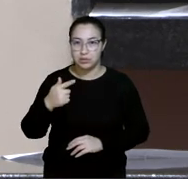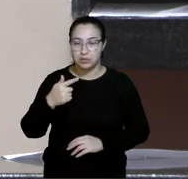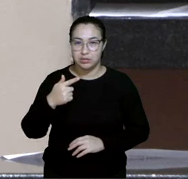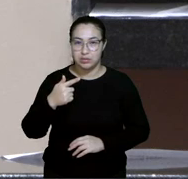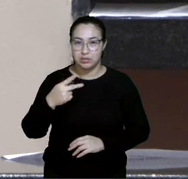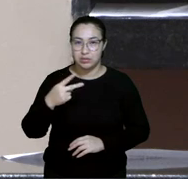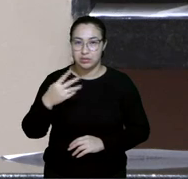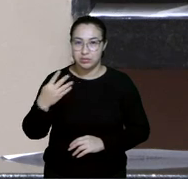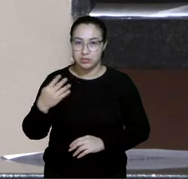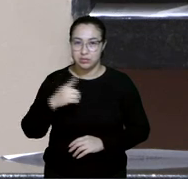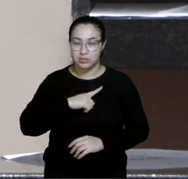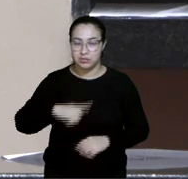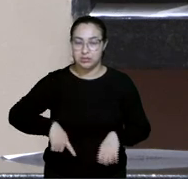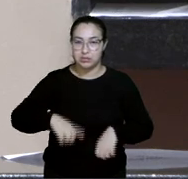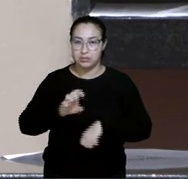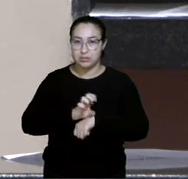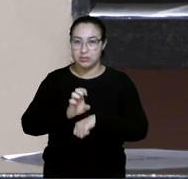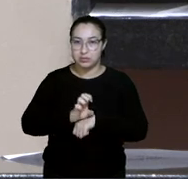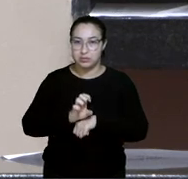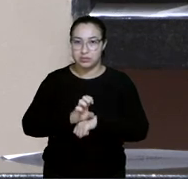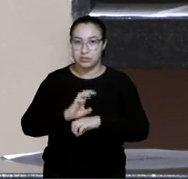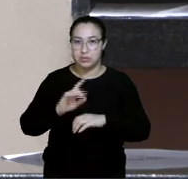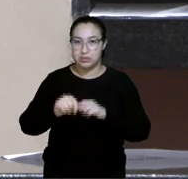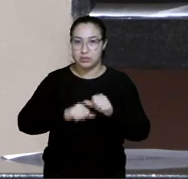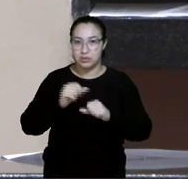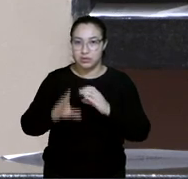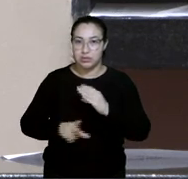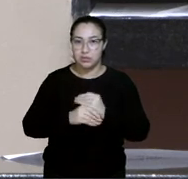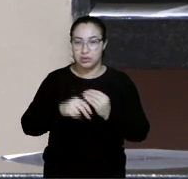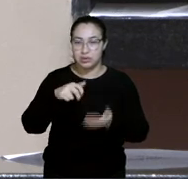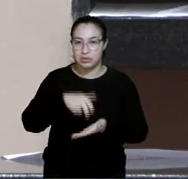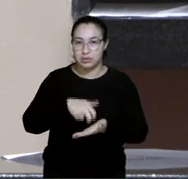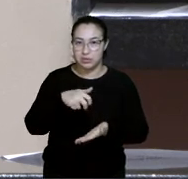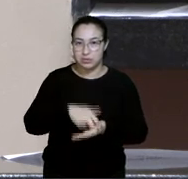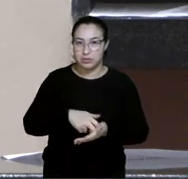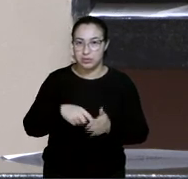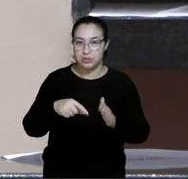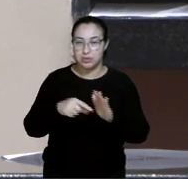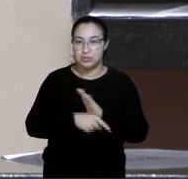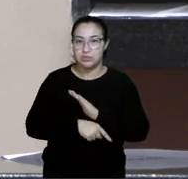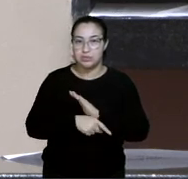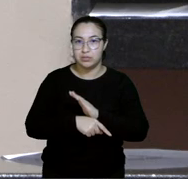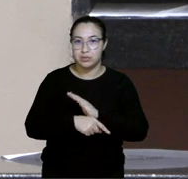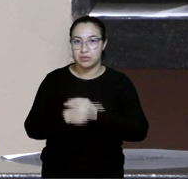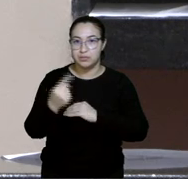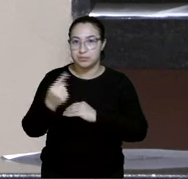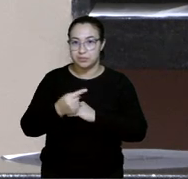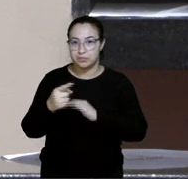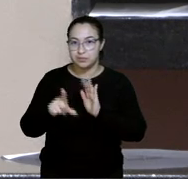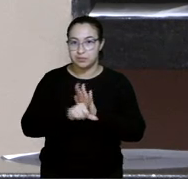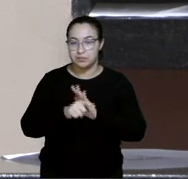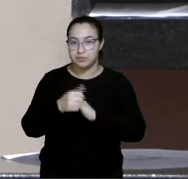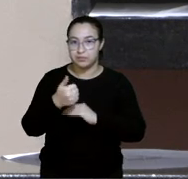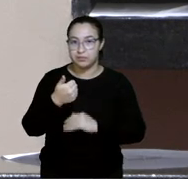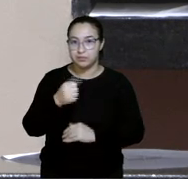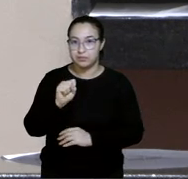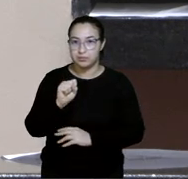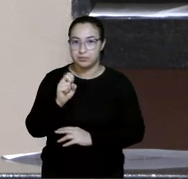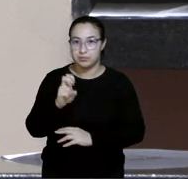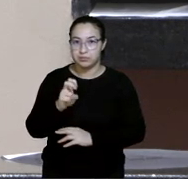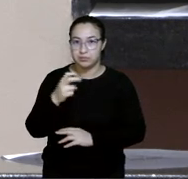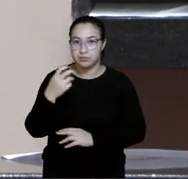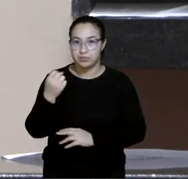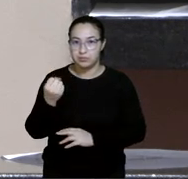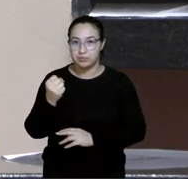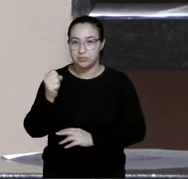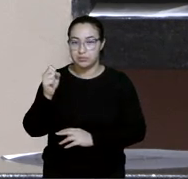Estado, altera emendas parlamentares impositivas constantes do anexo 1º da lei número